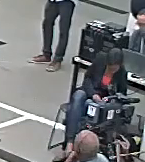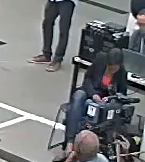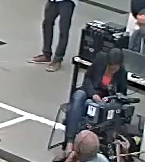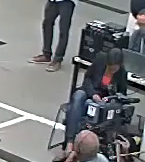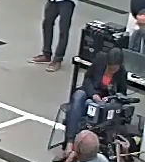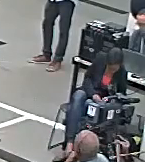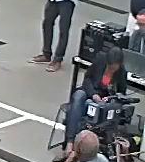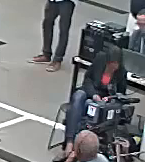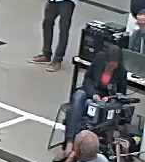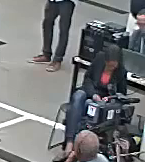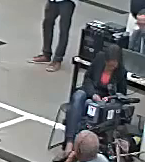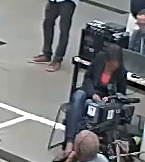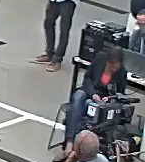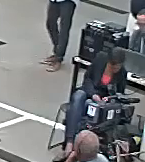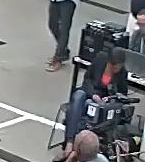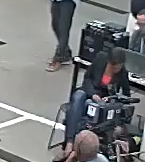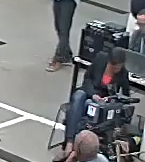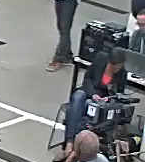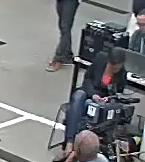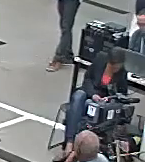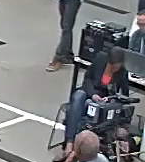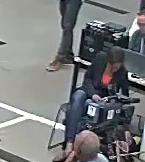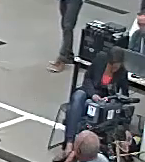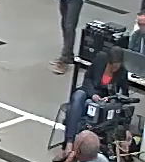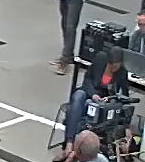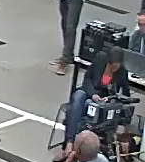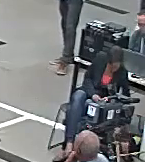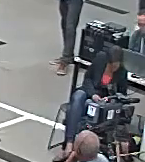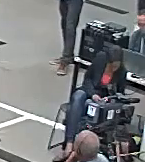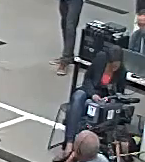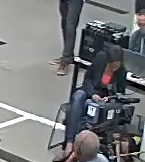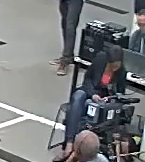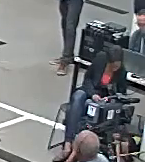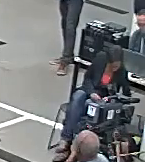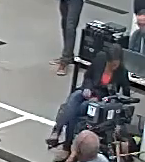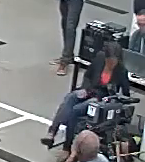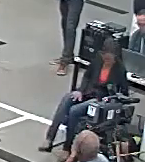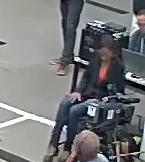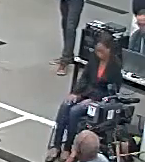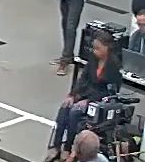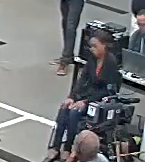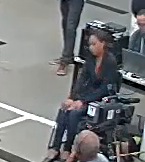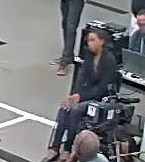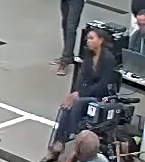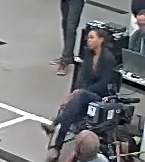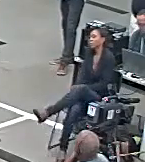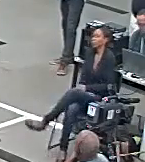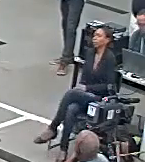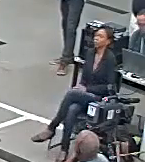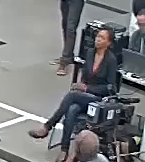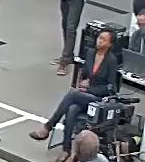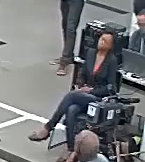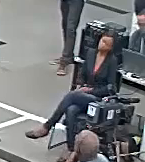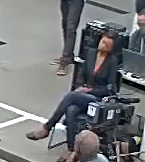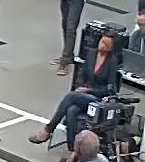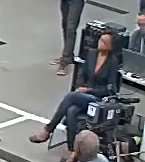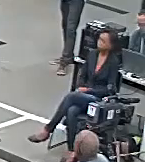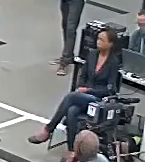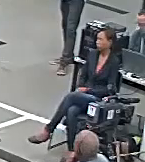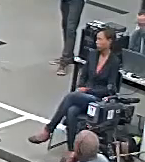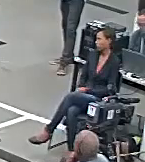né da causalidade da questão de fato abrir o inquérito e apurar e o que foi foi relatado